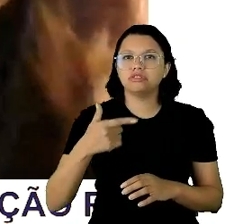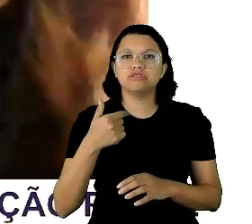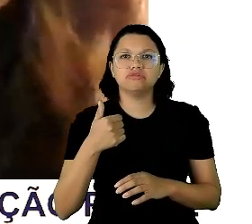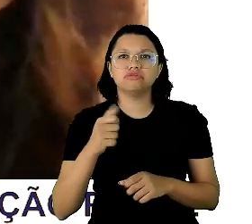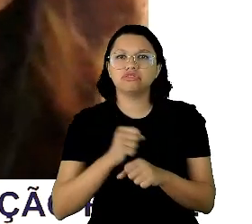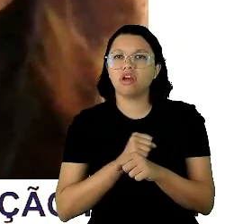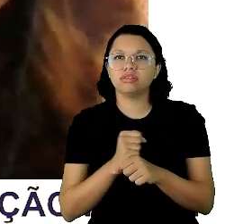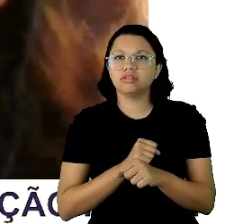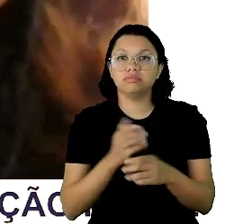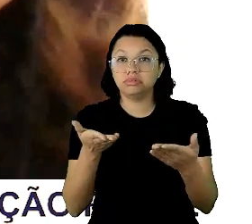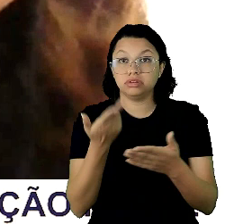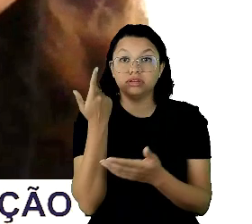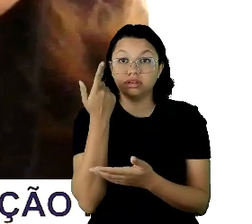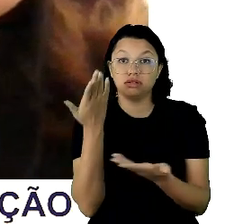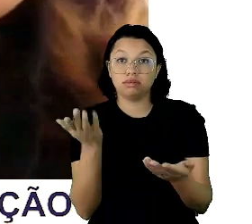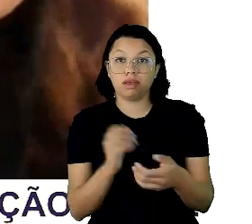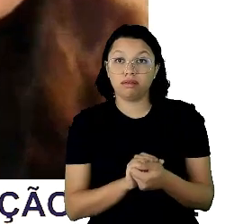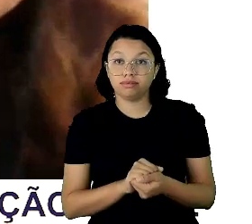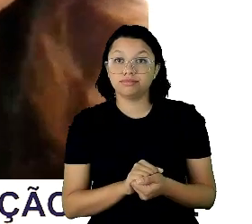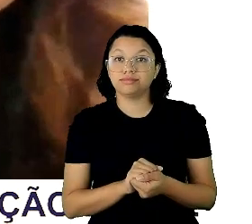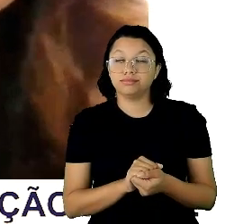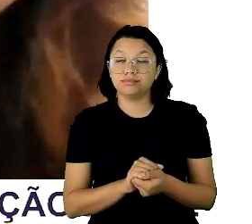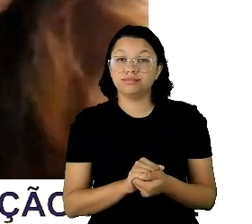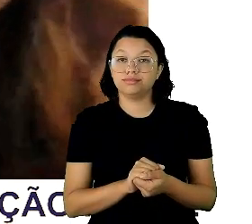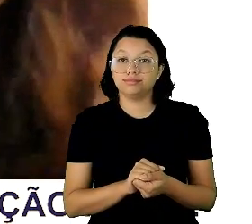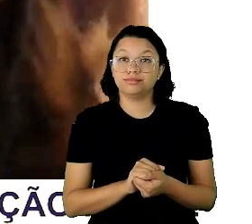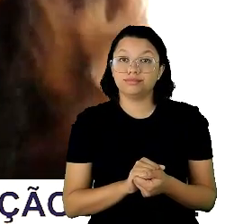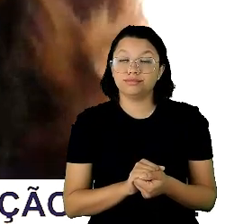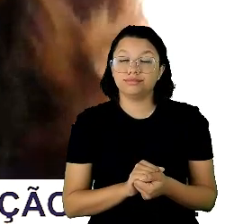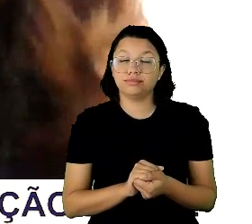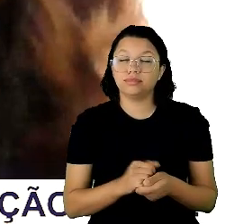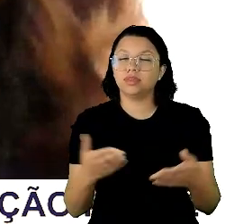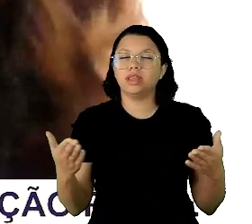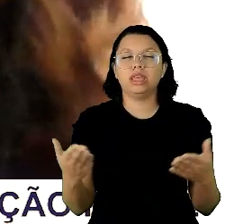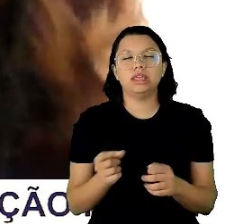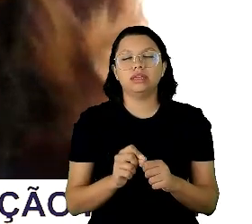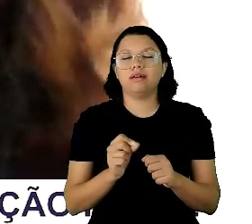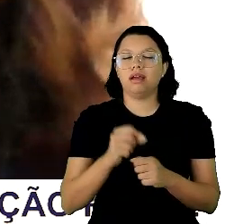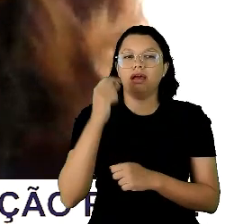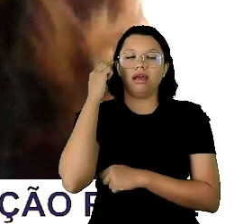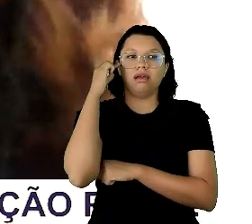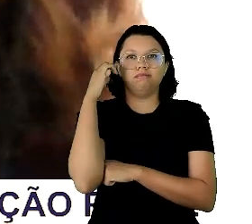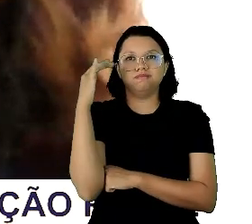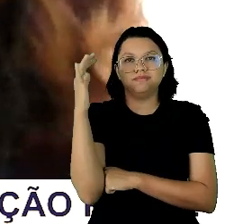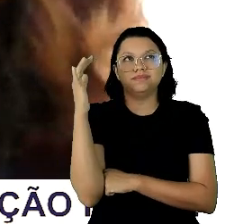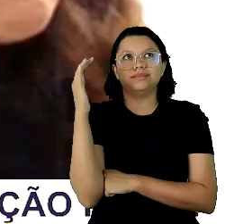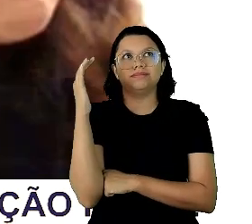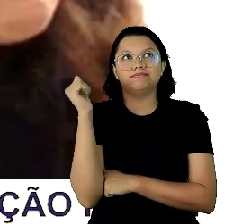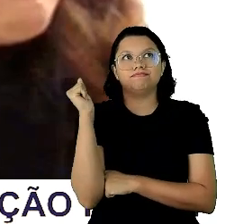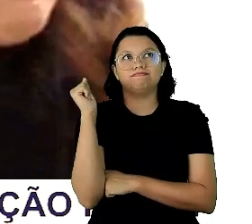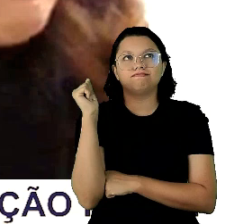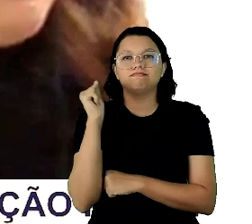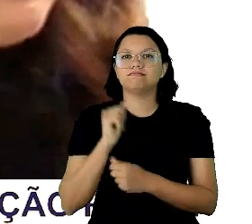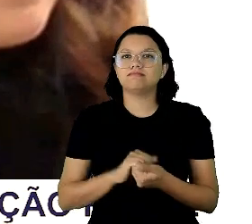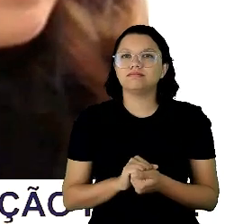era normal. E aí, isso me faz pensar. Isso me faz pensar uma coisa.